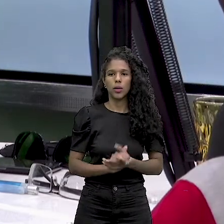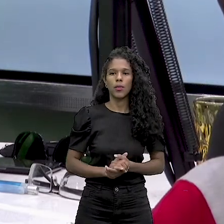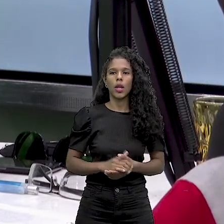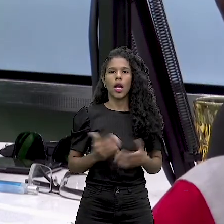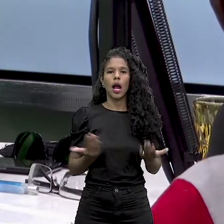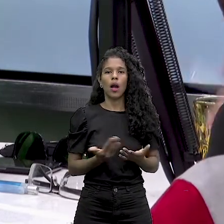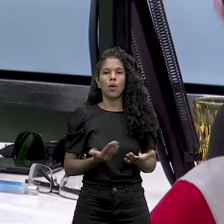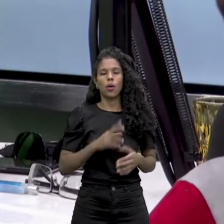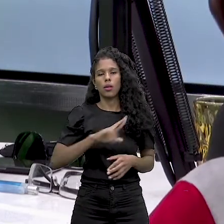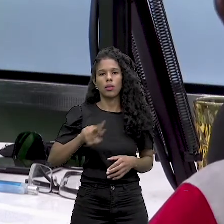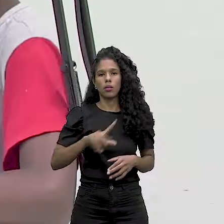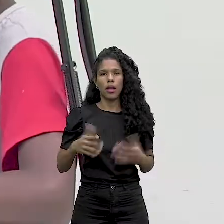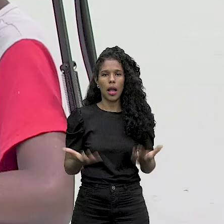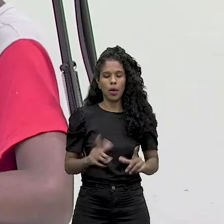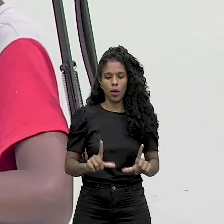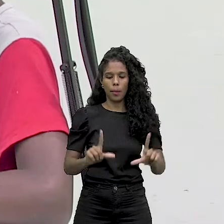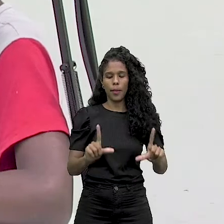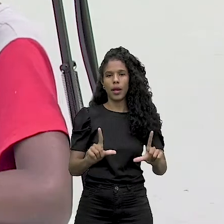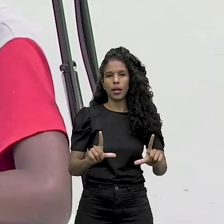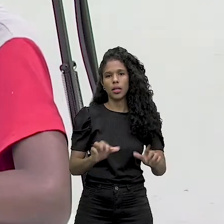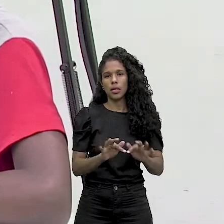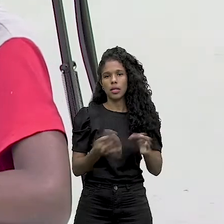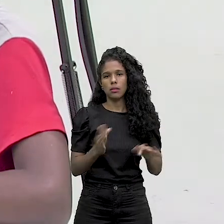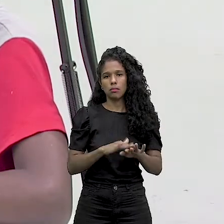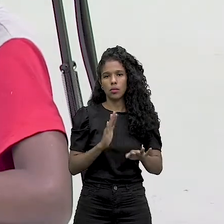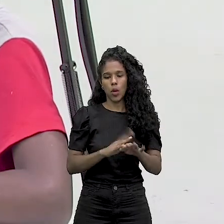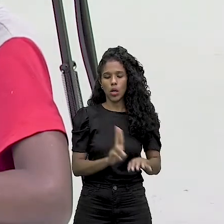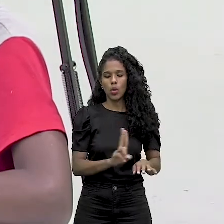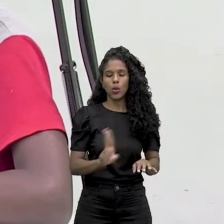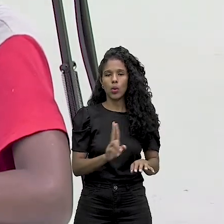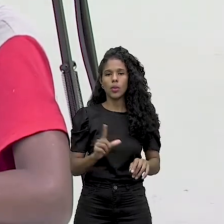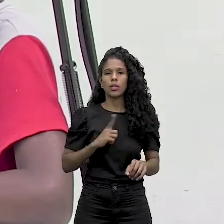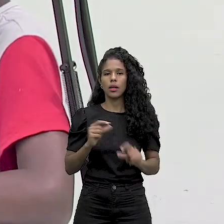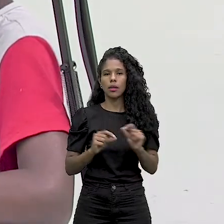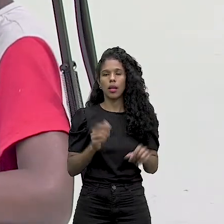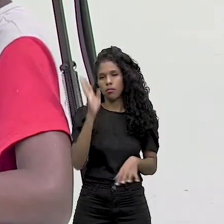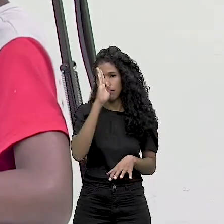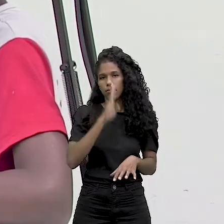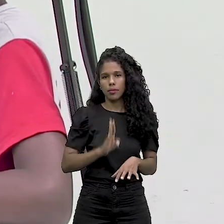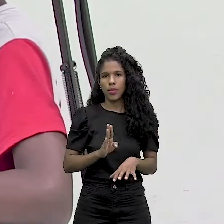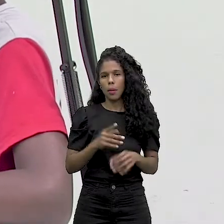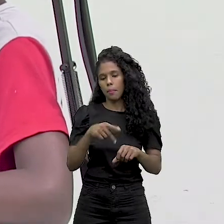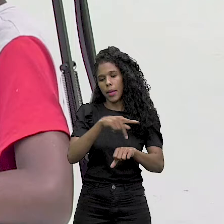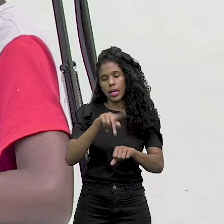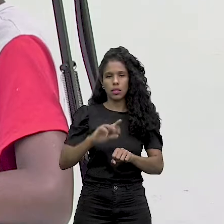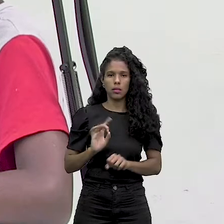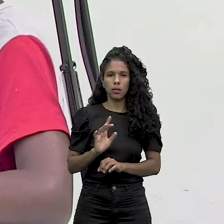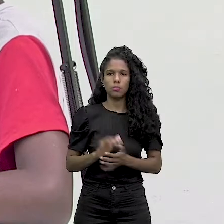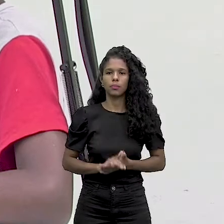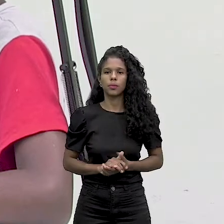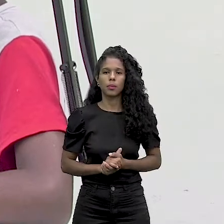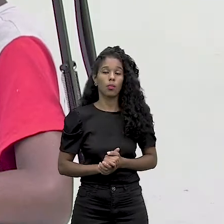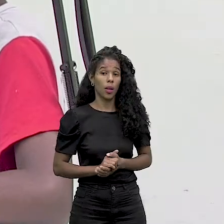Tá bom? Lembrei da palavra, quando estávamos falando sobre o medieval, a Igreja Católica, a usúria,